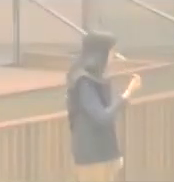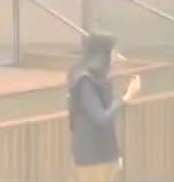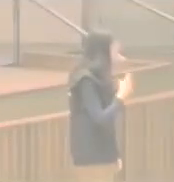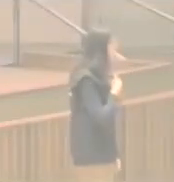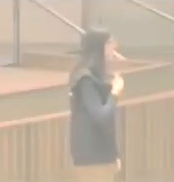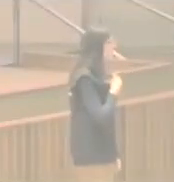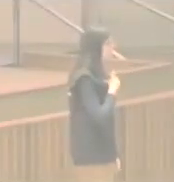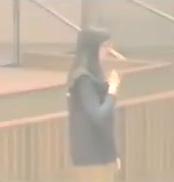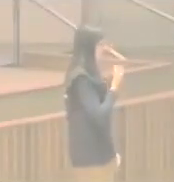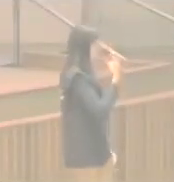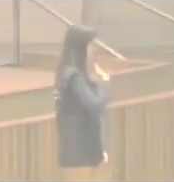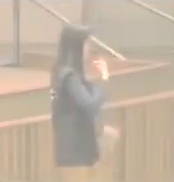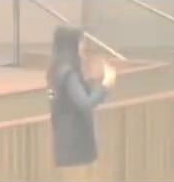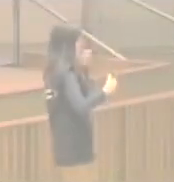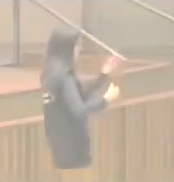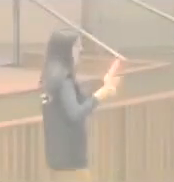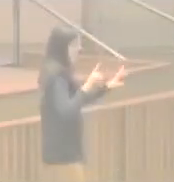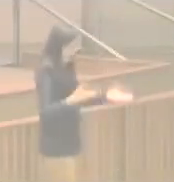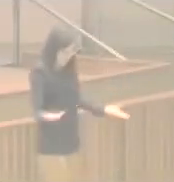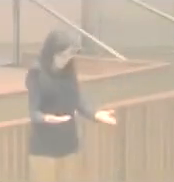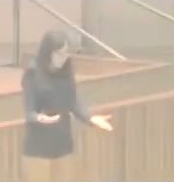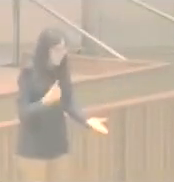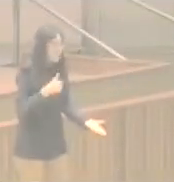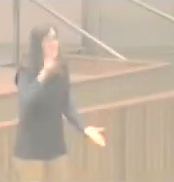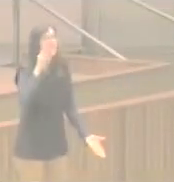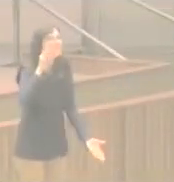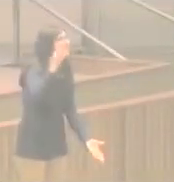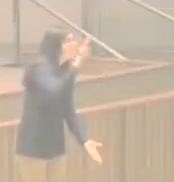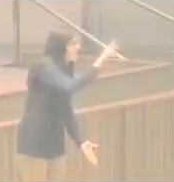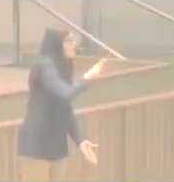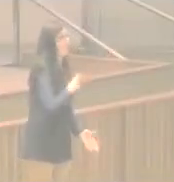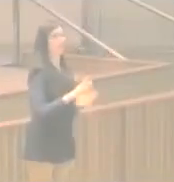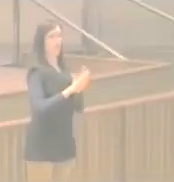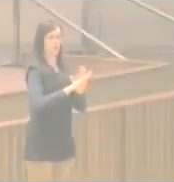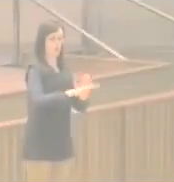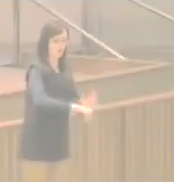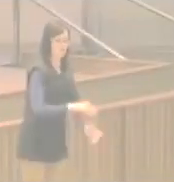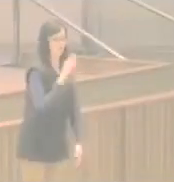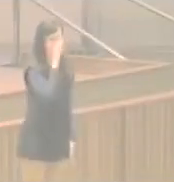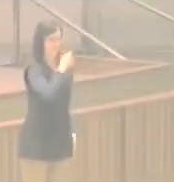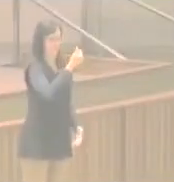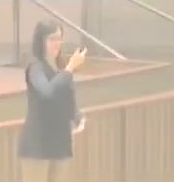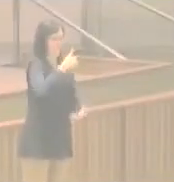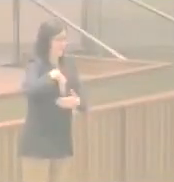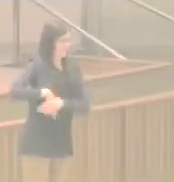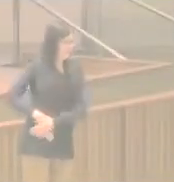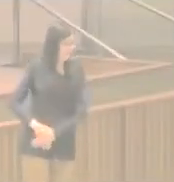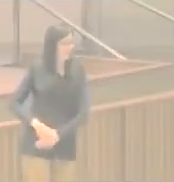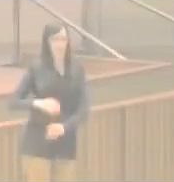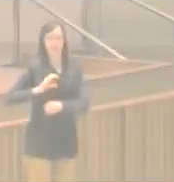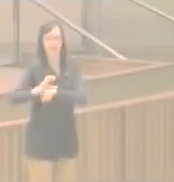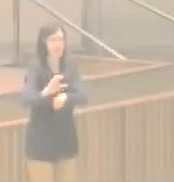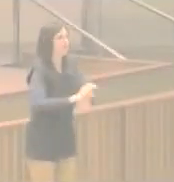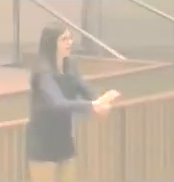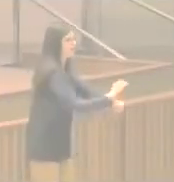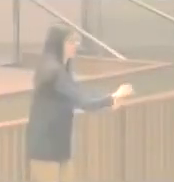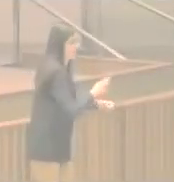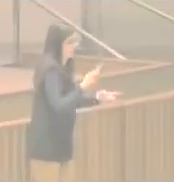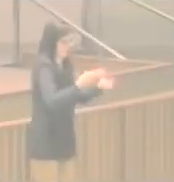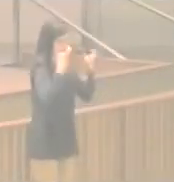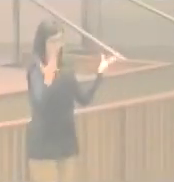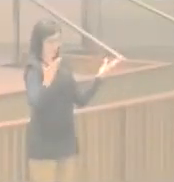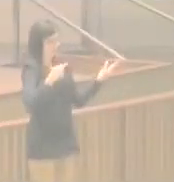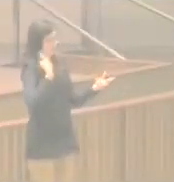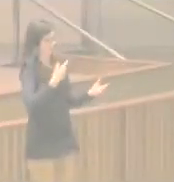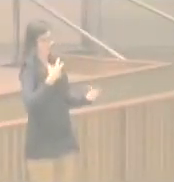Agora, Deus está mostrando não apenas as consequências do roubo, da corrupção sobre as pessoas de modo